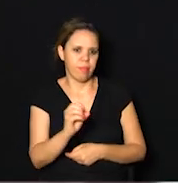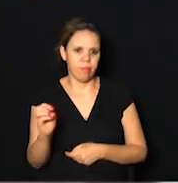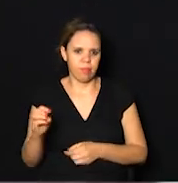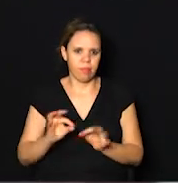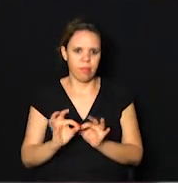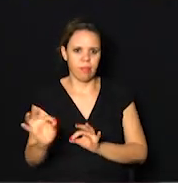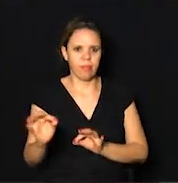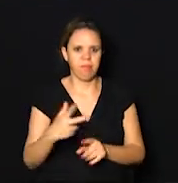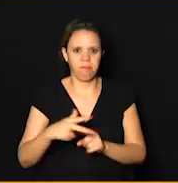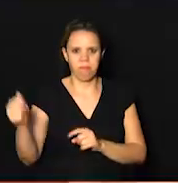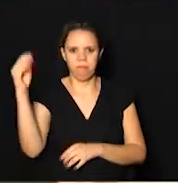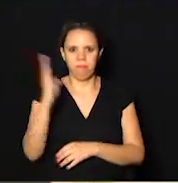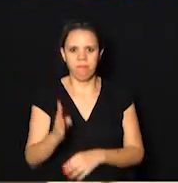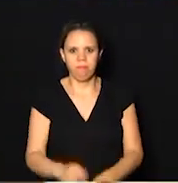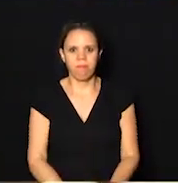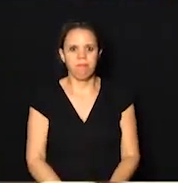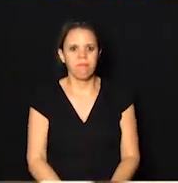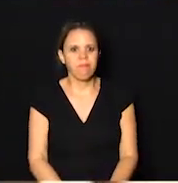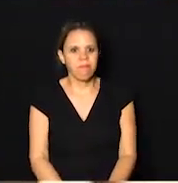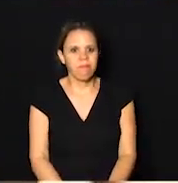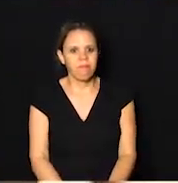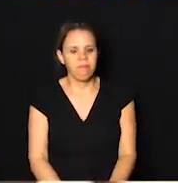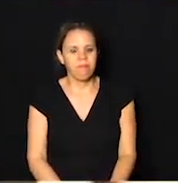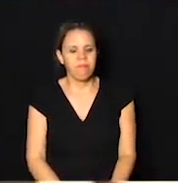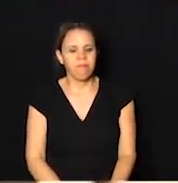cem metros que eu bati o recorde brasileiro na